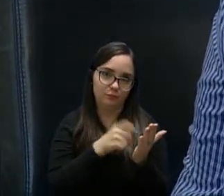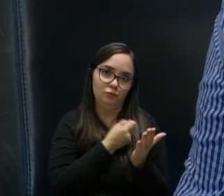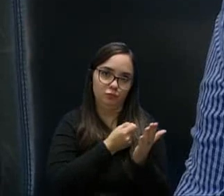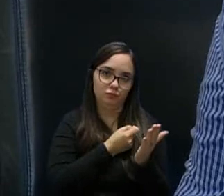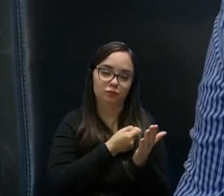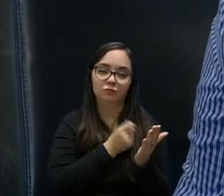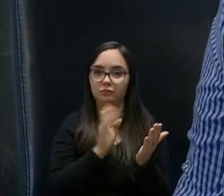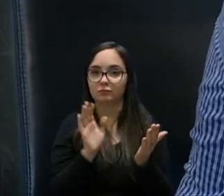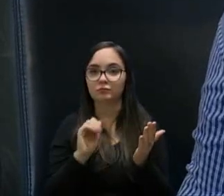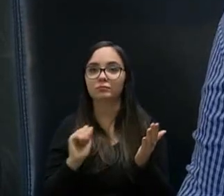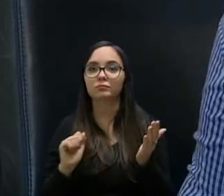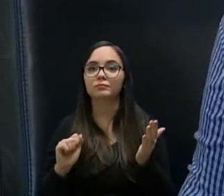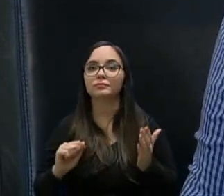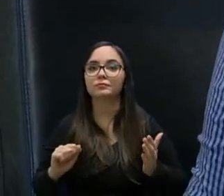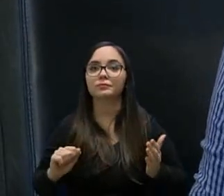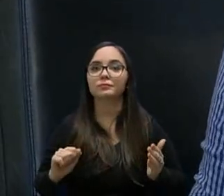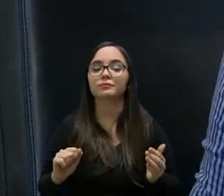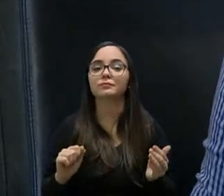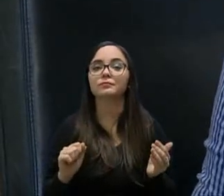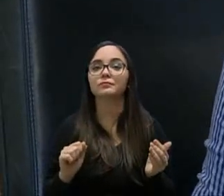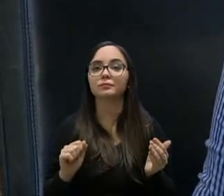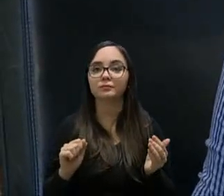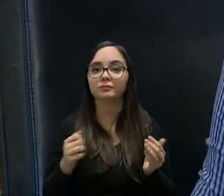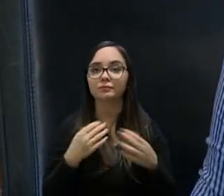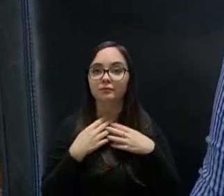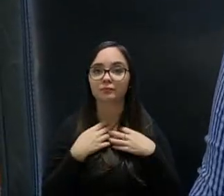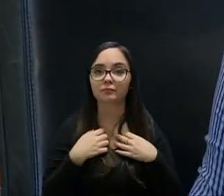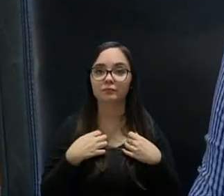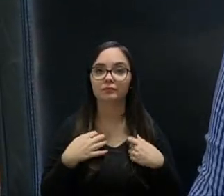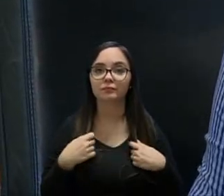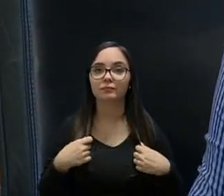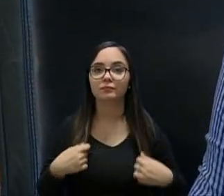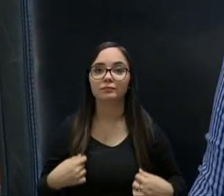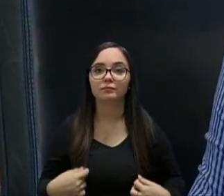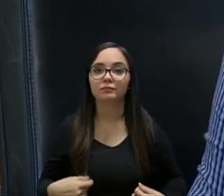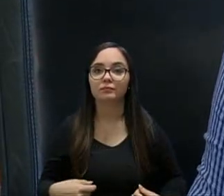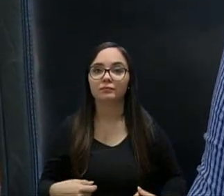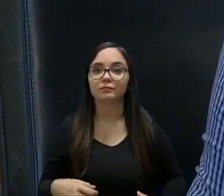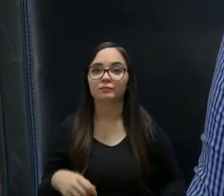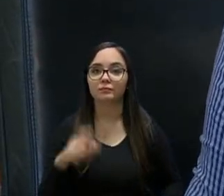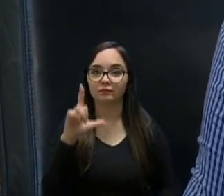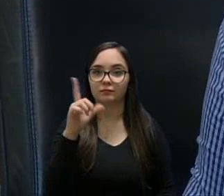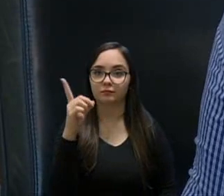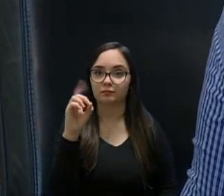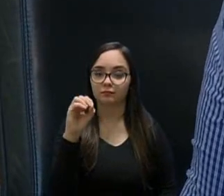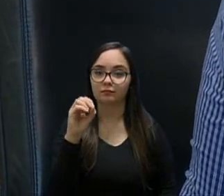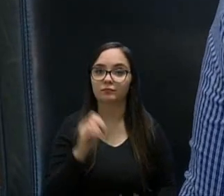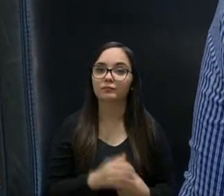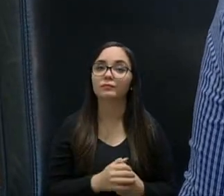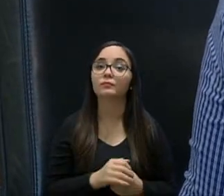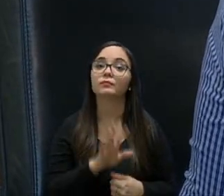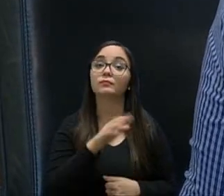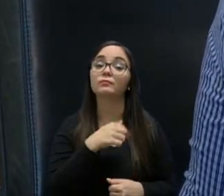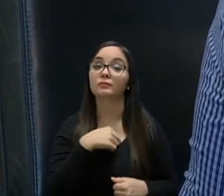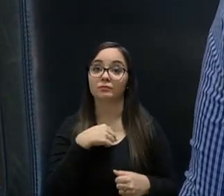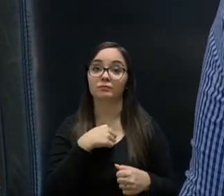esses que estão aqui acompanhando o projeto aqui tá aí ele deu a